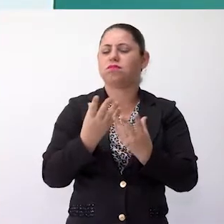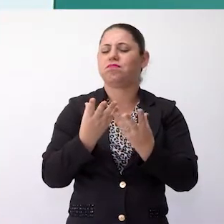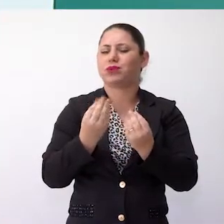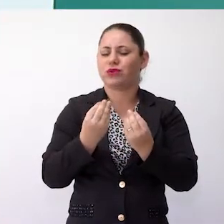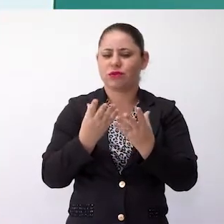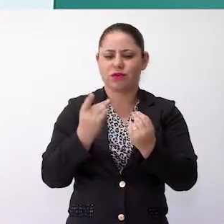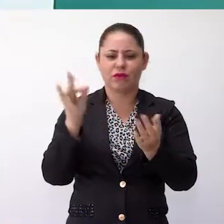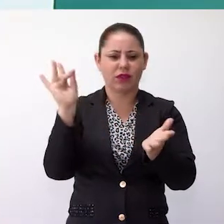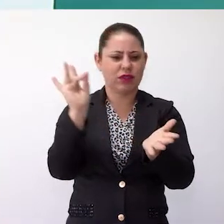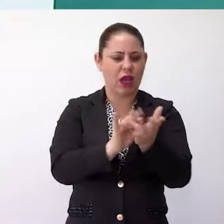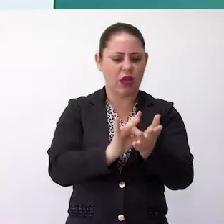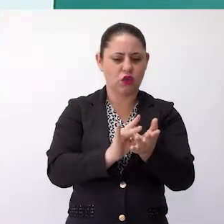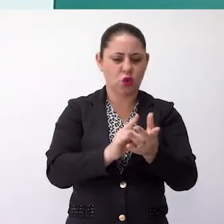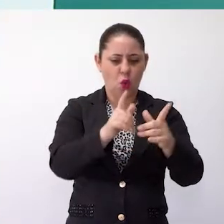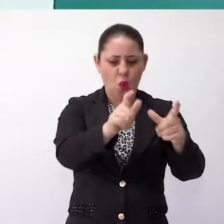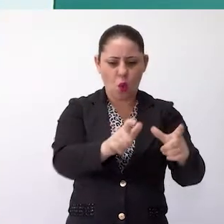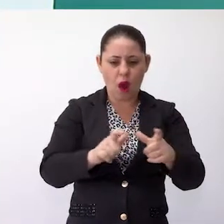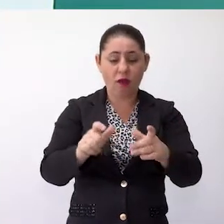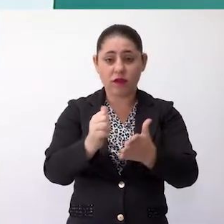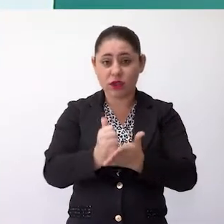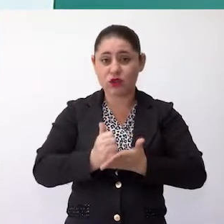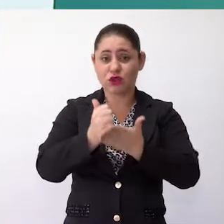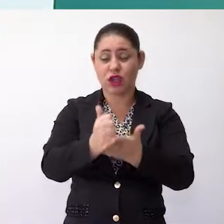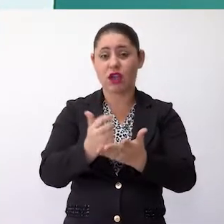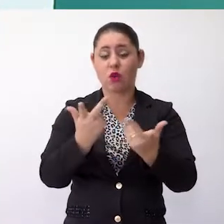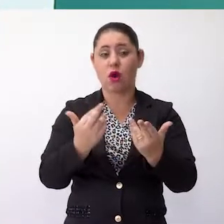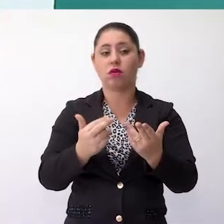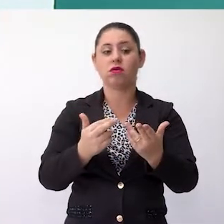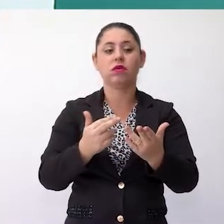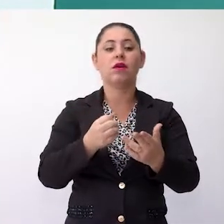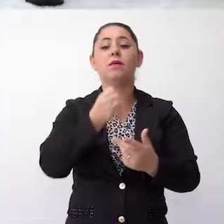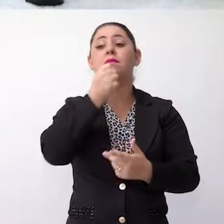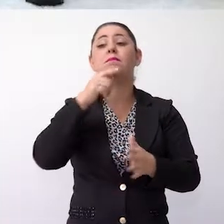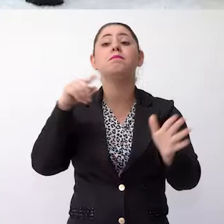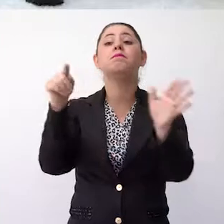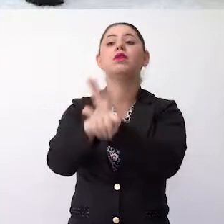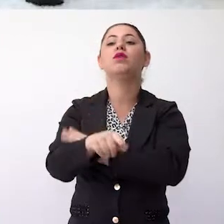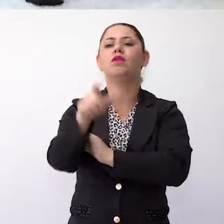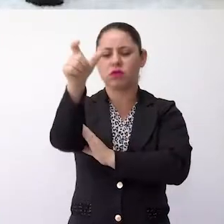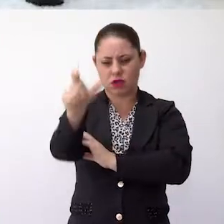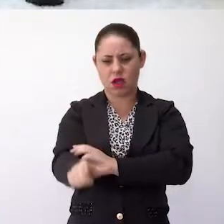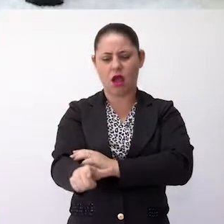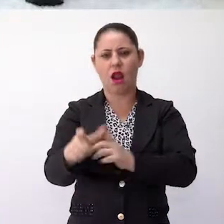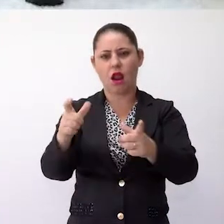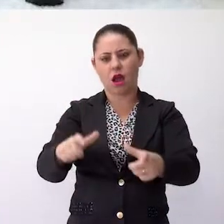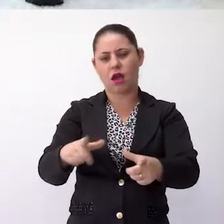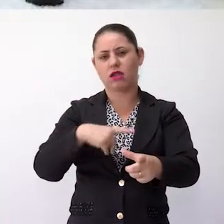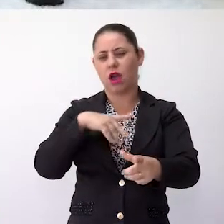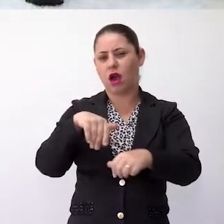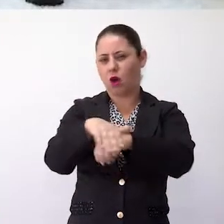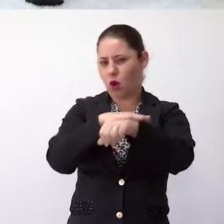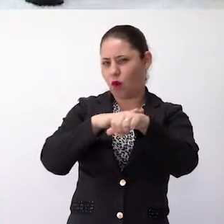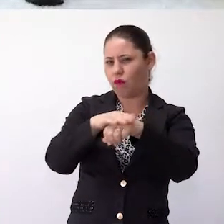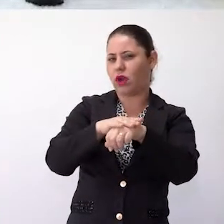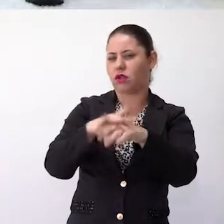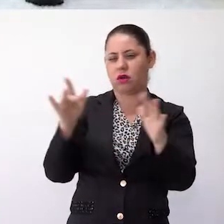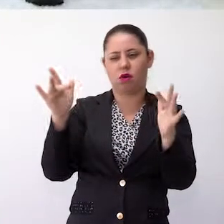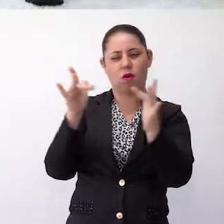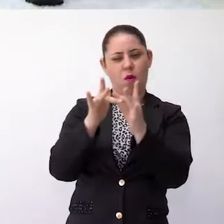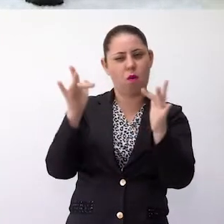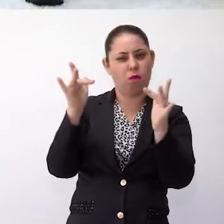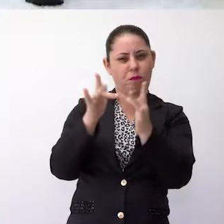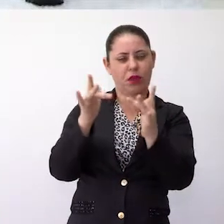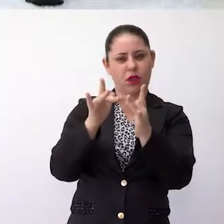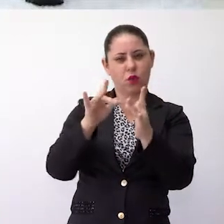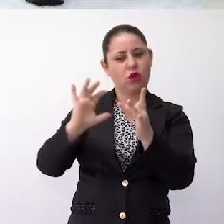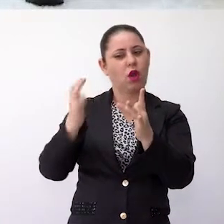Isso vai nos auxiliar no momento das entrevistas e quando você realiza uma abordagem, saber se a pessoa é da região ou não, se a conversa dela condiz com o que